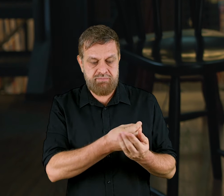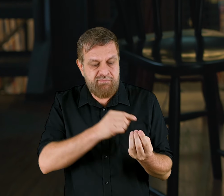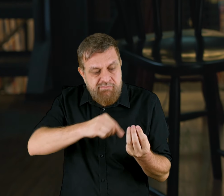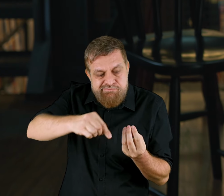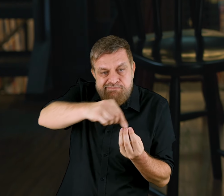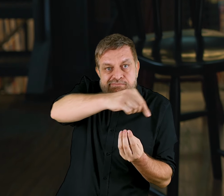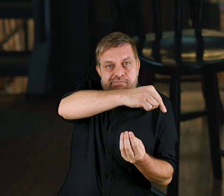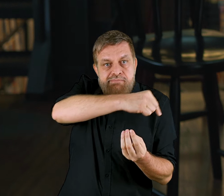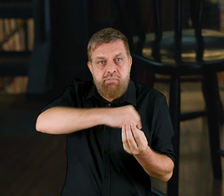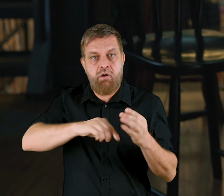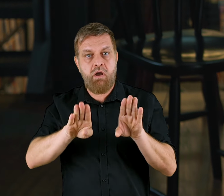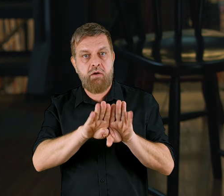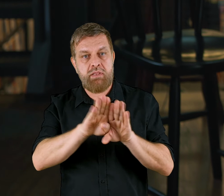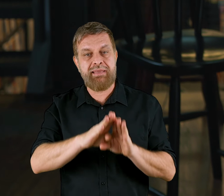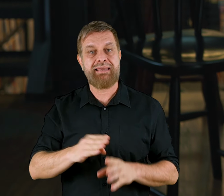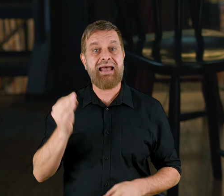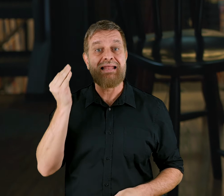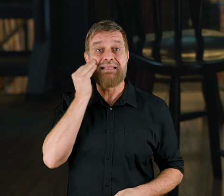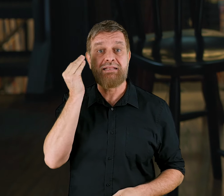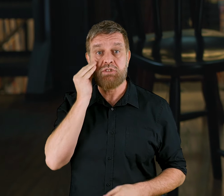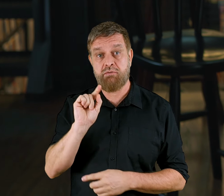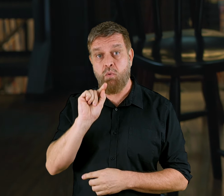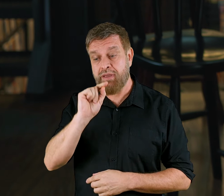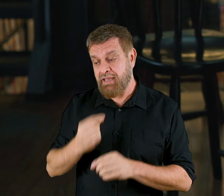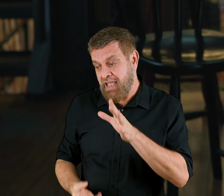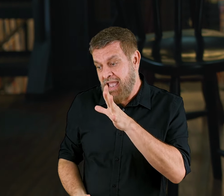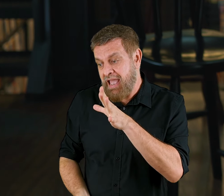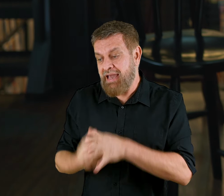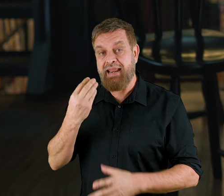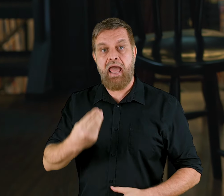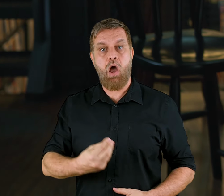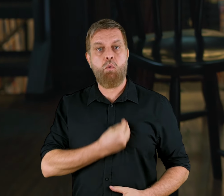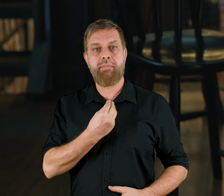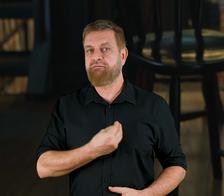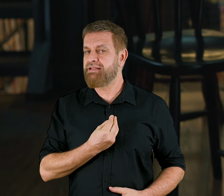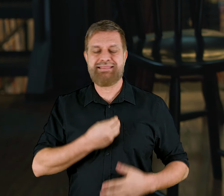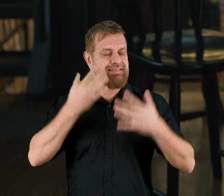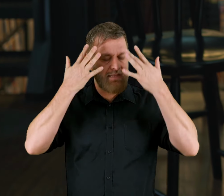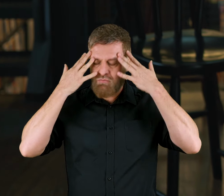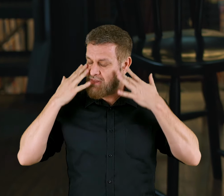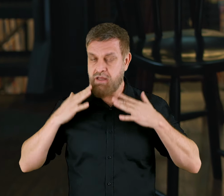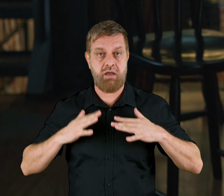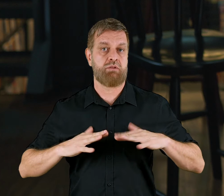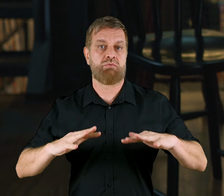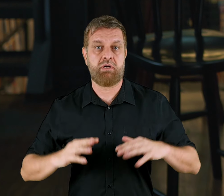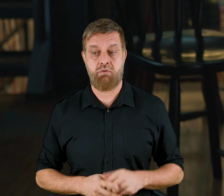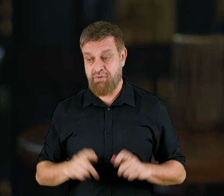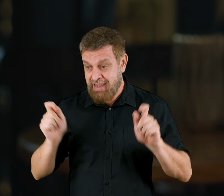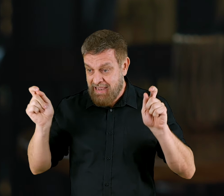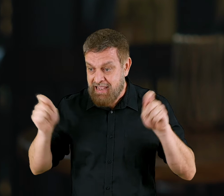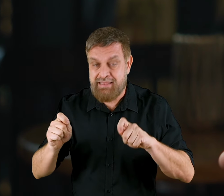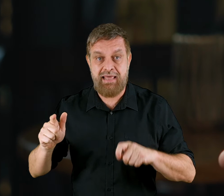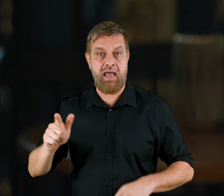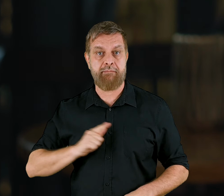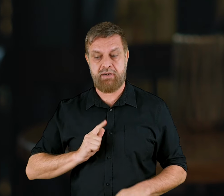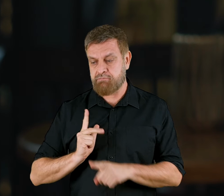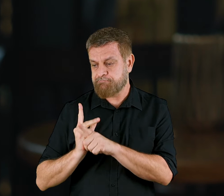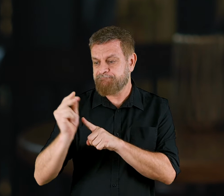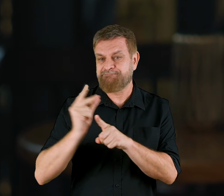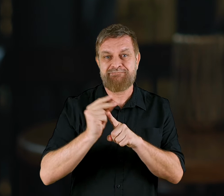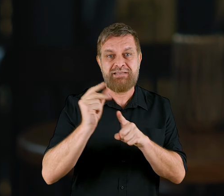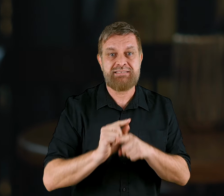todo, e essa tentativa de criar uma vida artificial, uma vida capaz de vencer